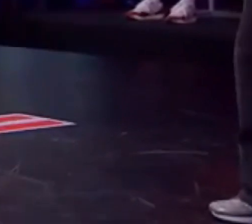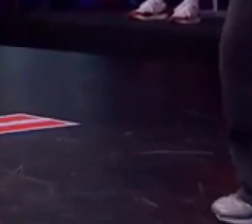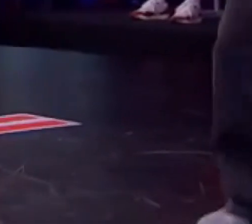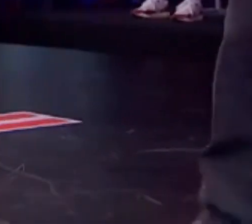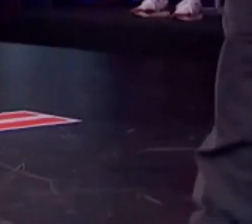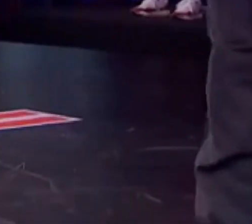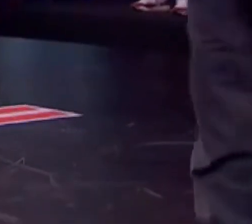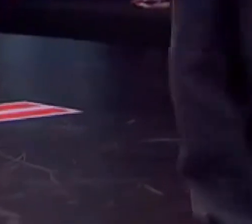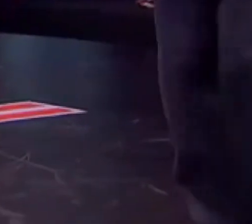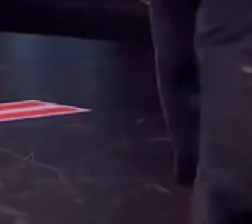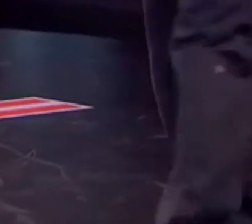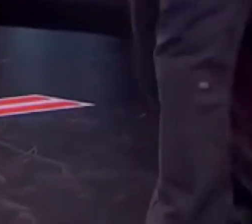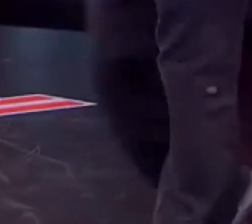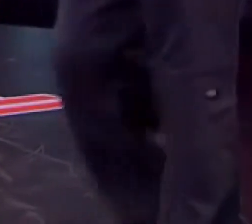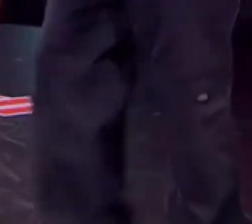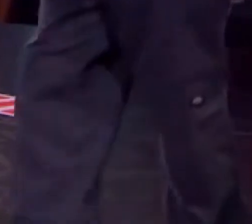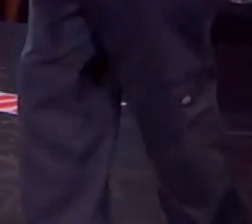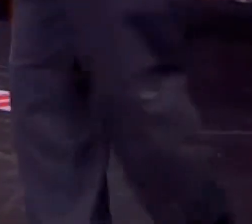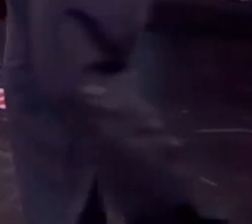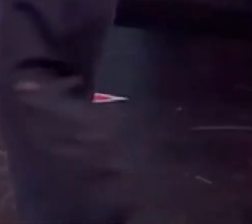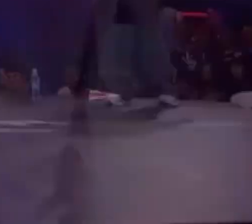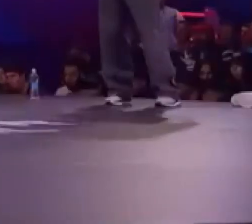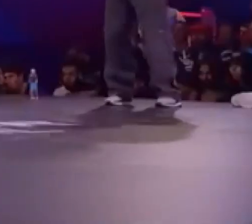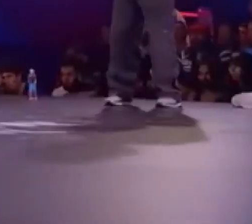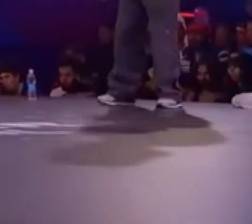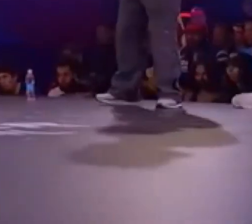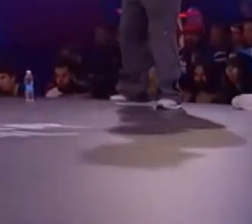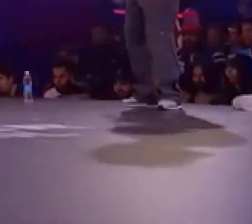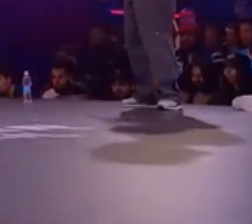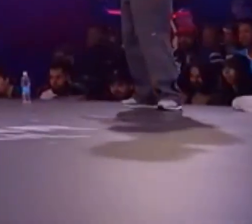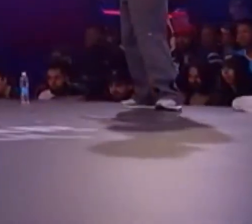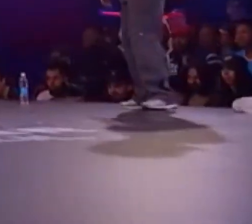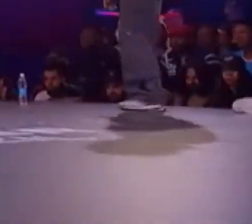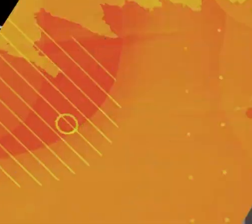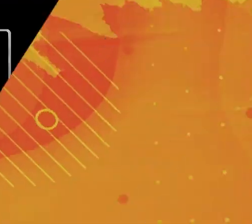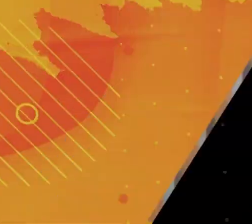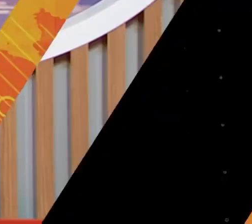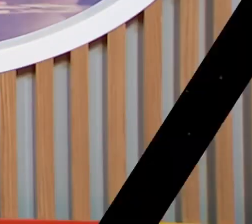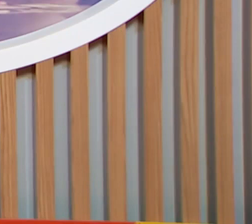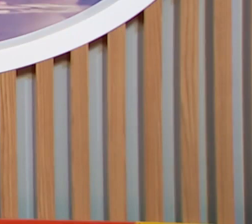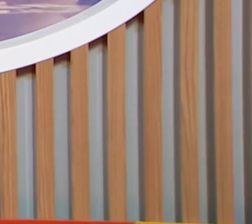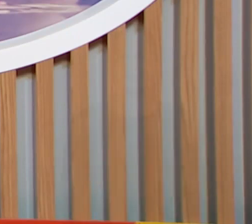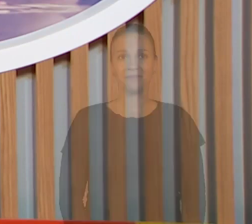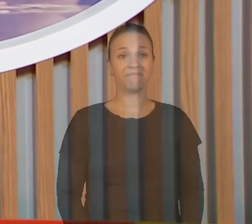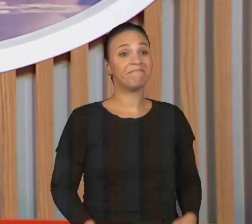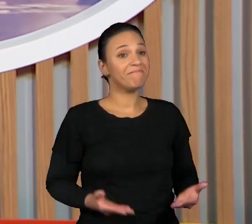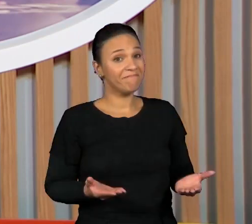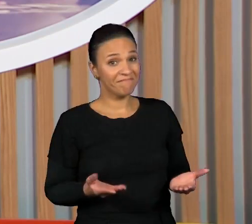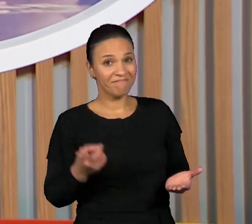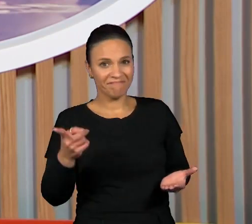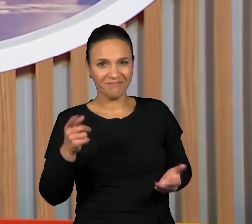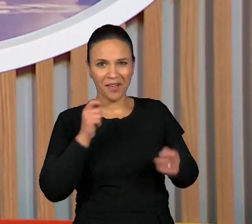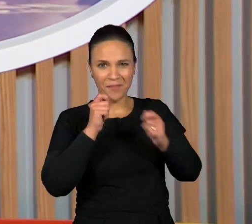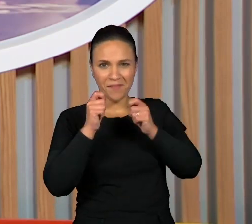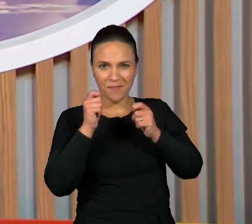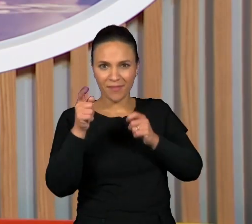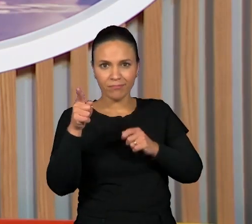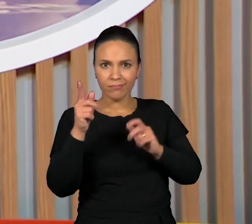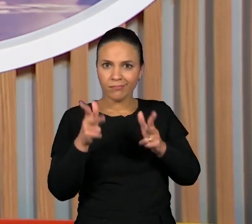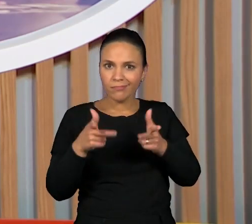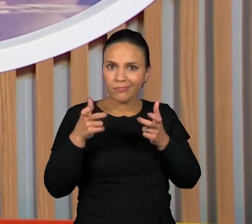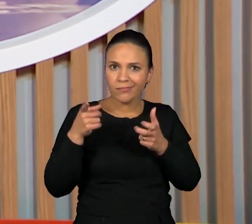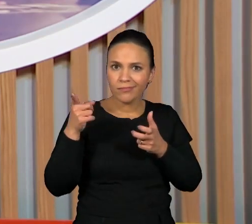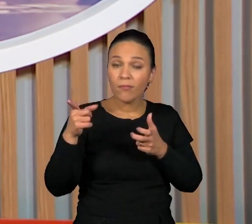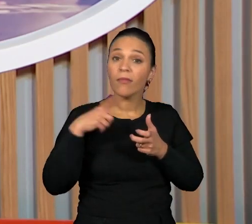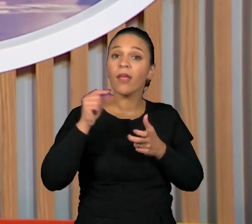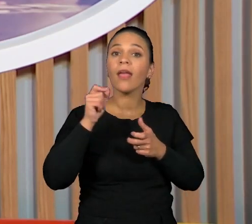E E aqui no final da reportagem você viu imagens